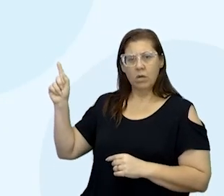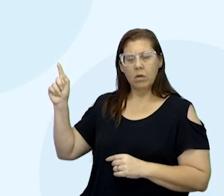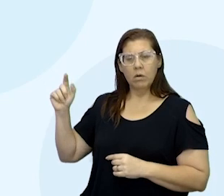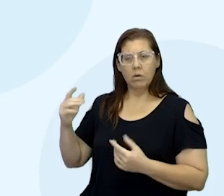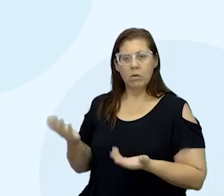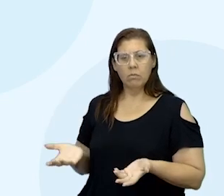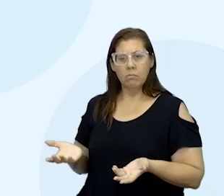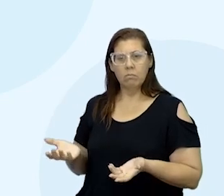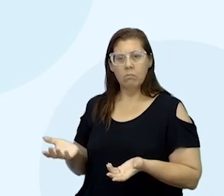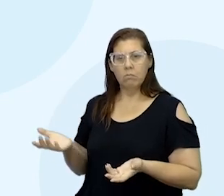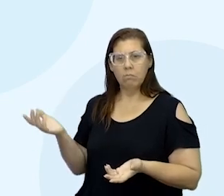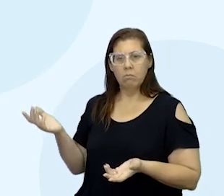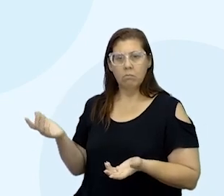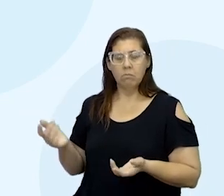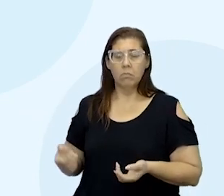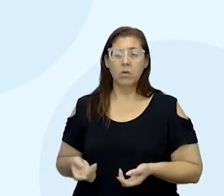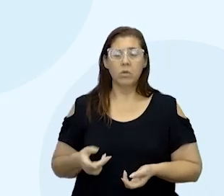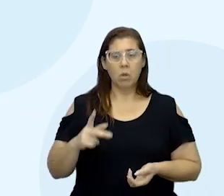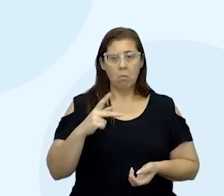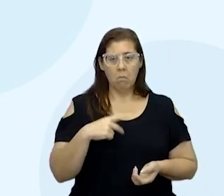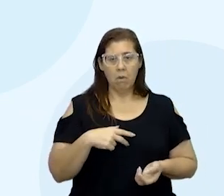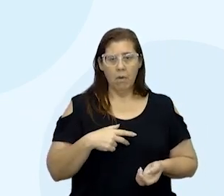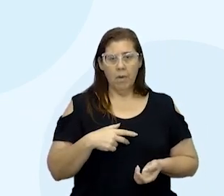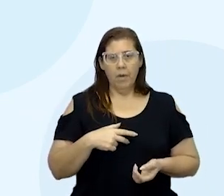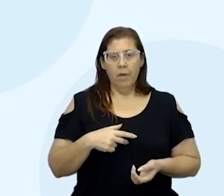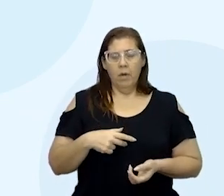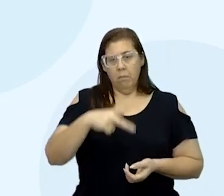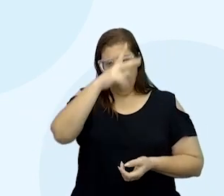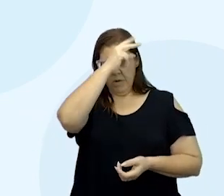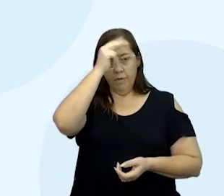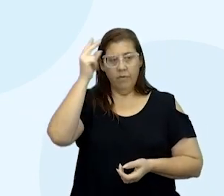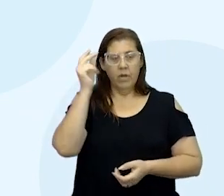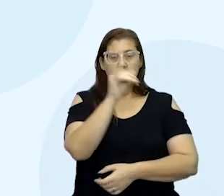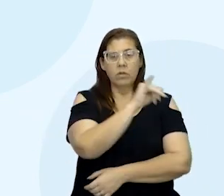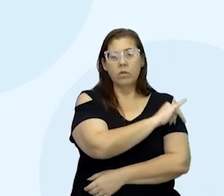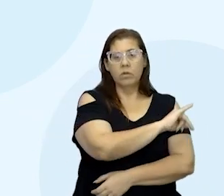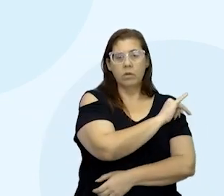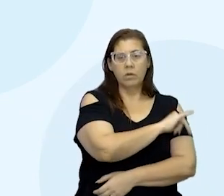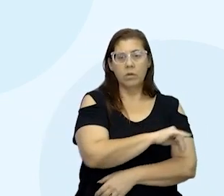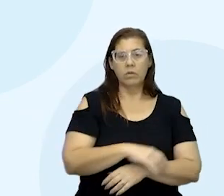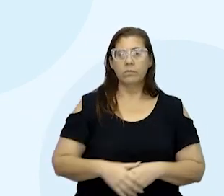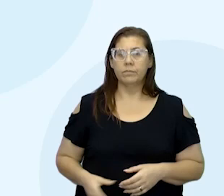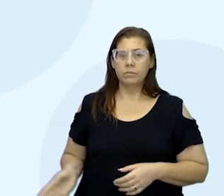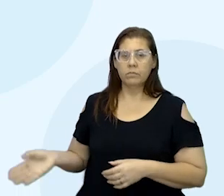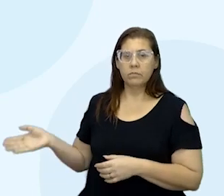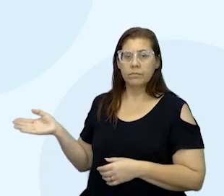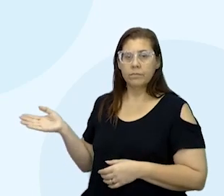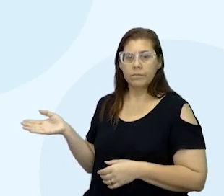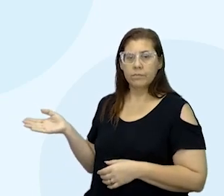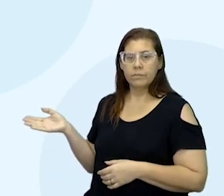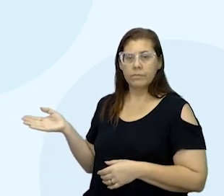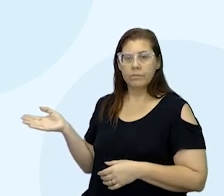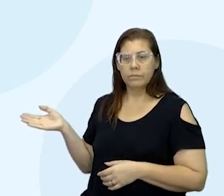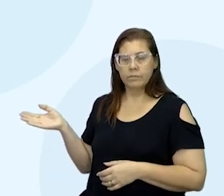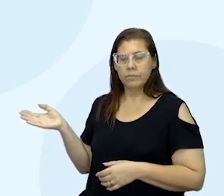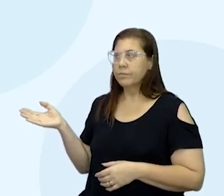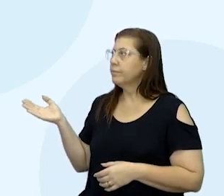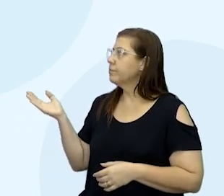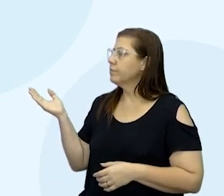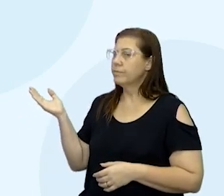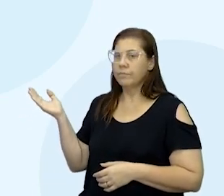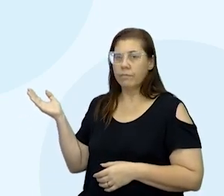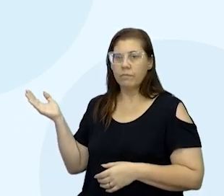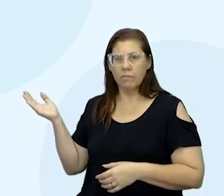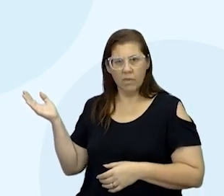imagem do prefeito do Rio de Janeiro, né, que era o Cândido Barata Ribeiro, e nós temos também